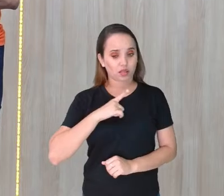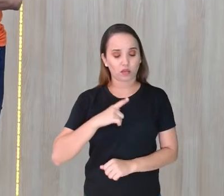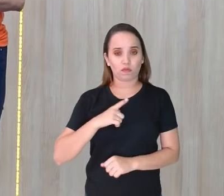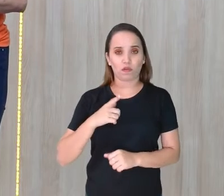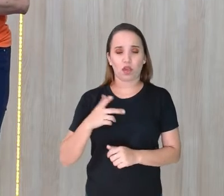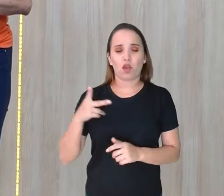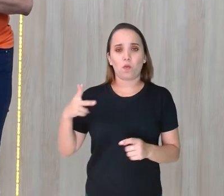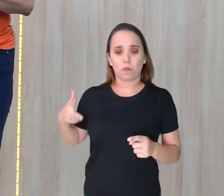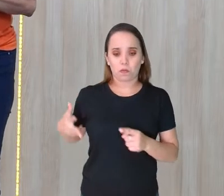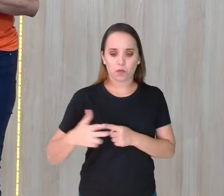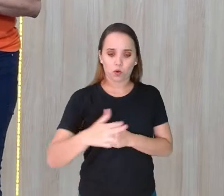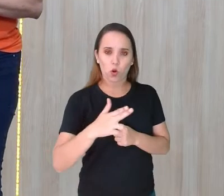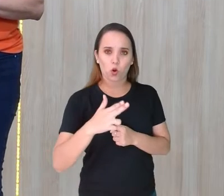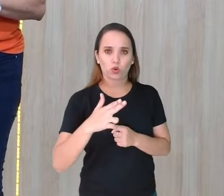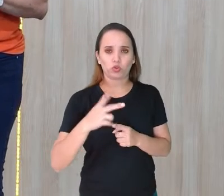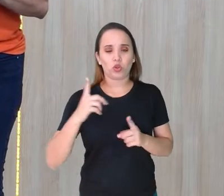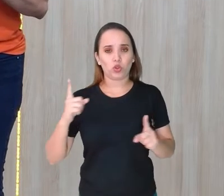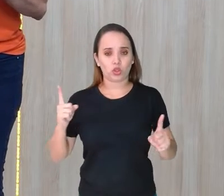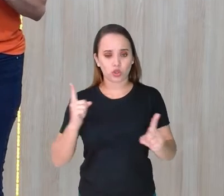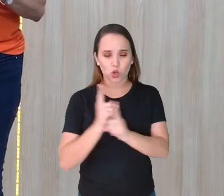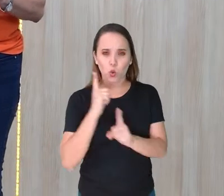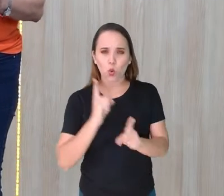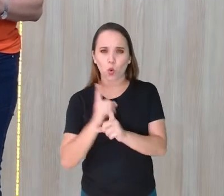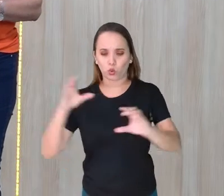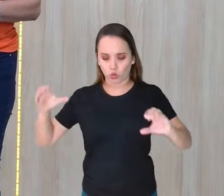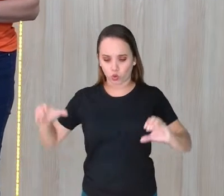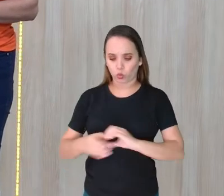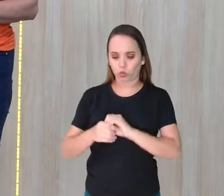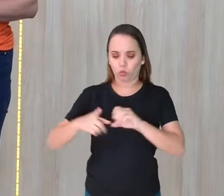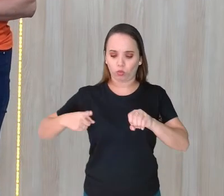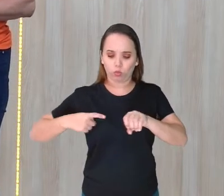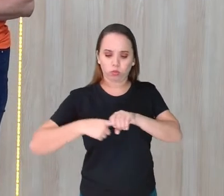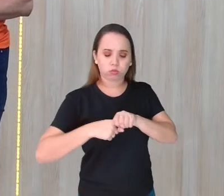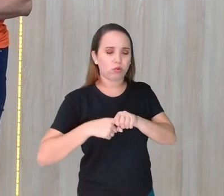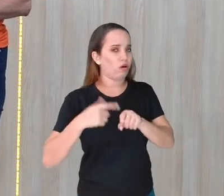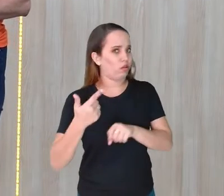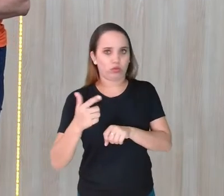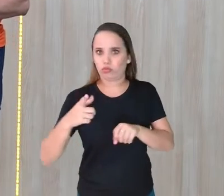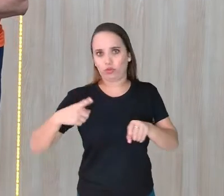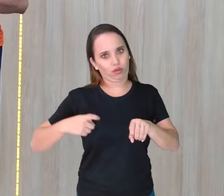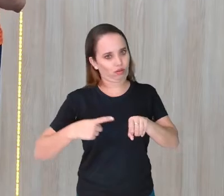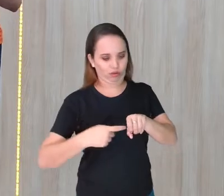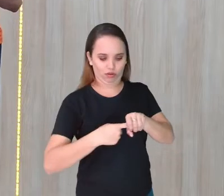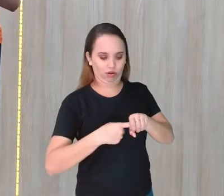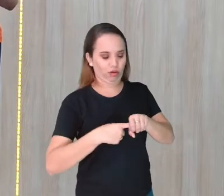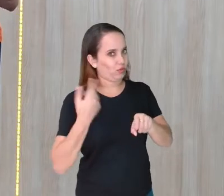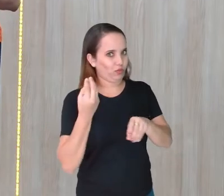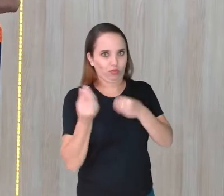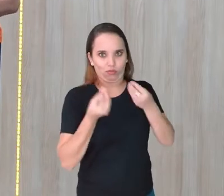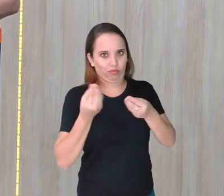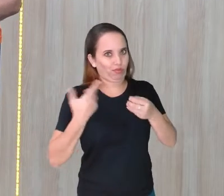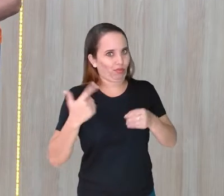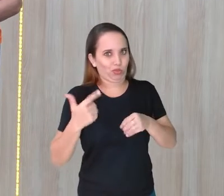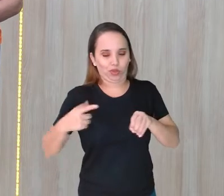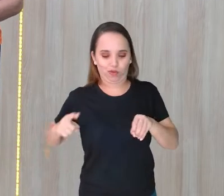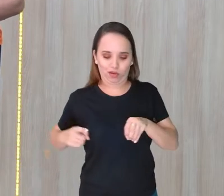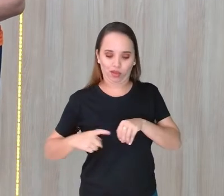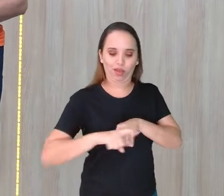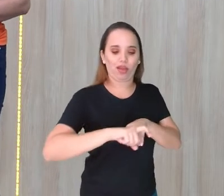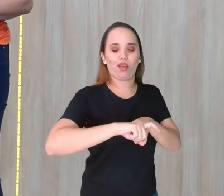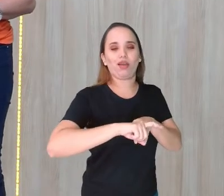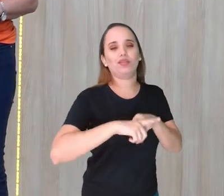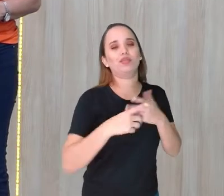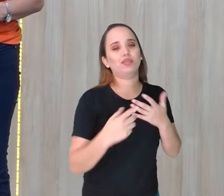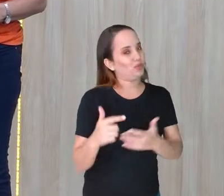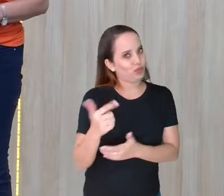e o espermatozoide não se encontrem, então não vai acontecer a fecundação, para que ocorra o nascimento de